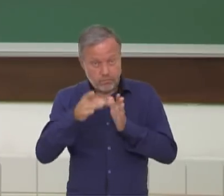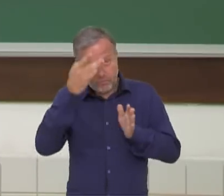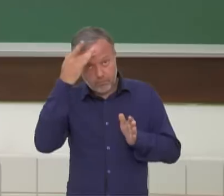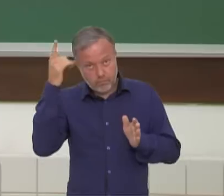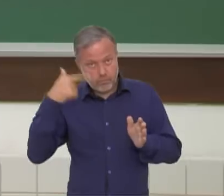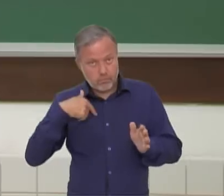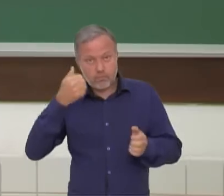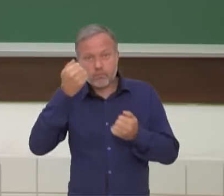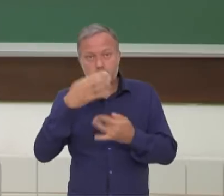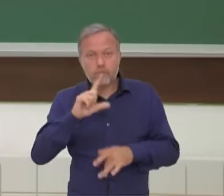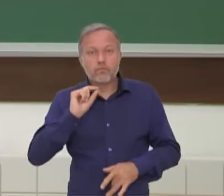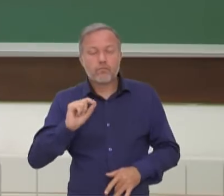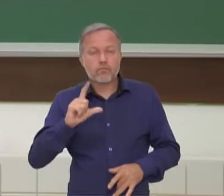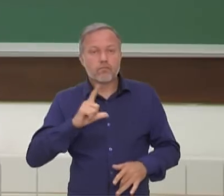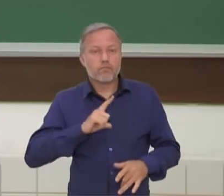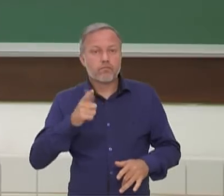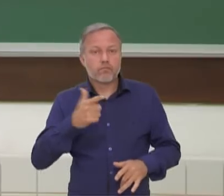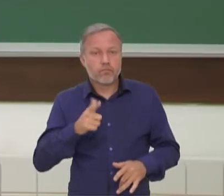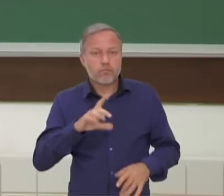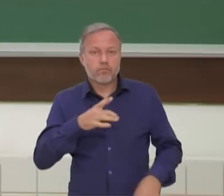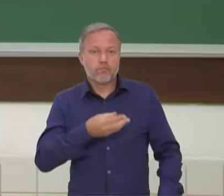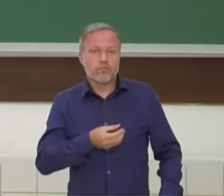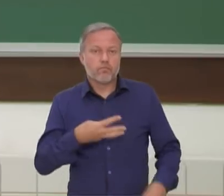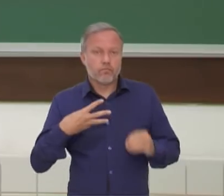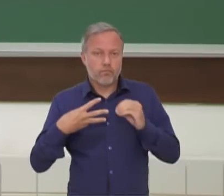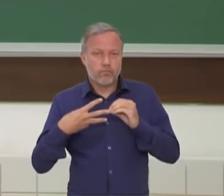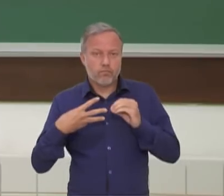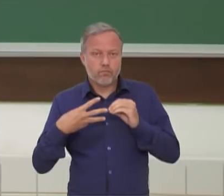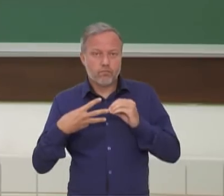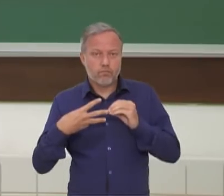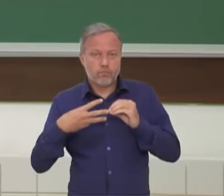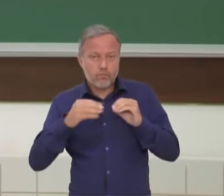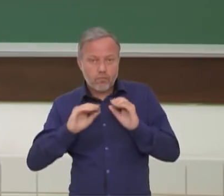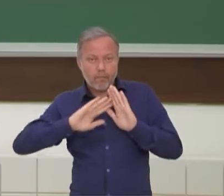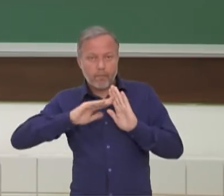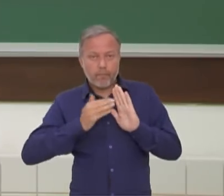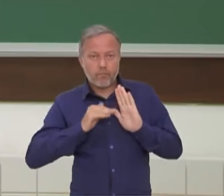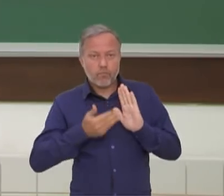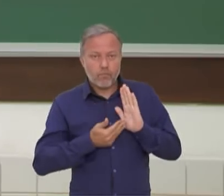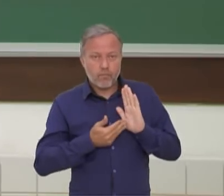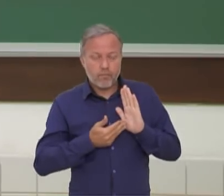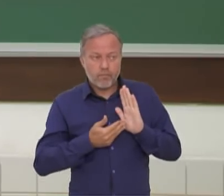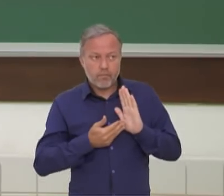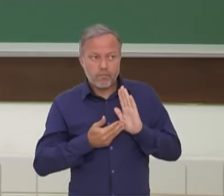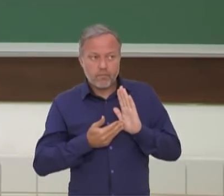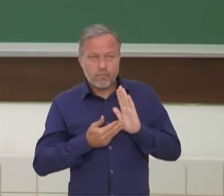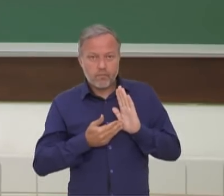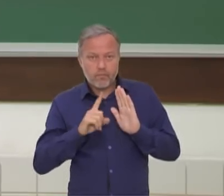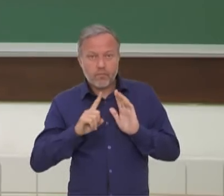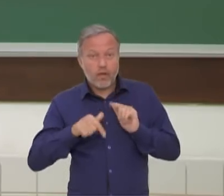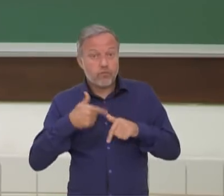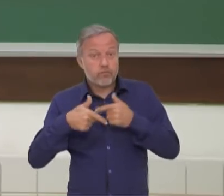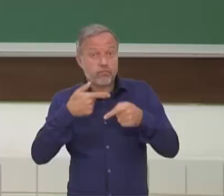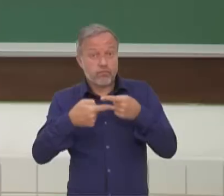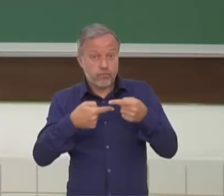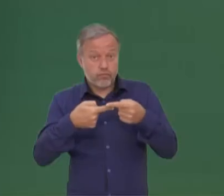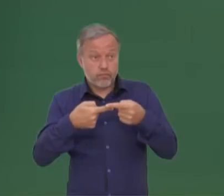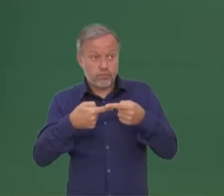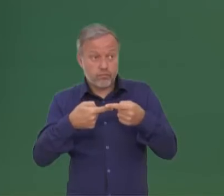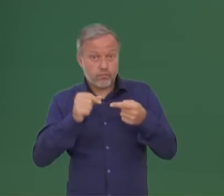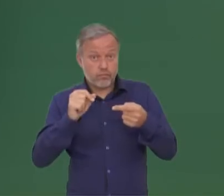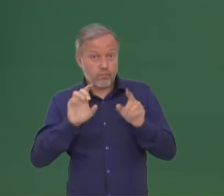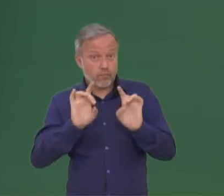falam assim: mesmo que ele não tenha células na sua constituição, ele desenvolve algumas atividades que